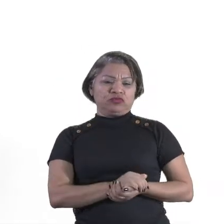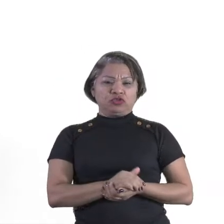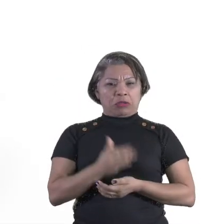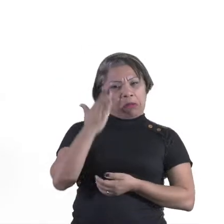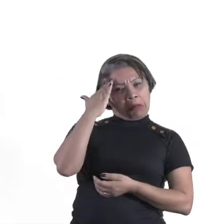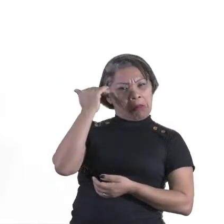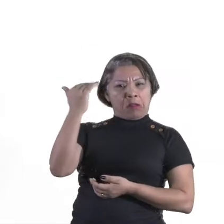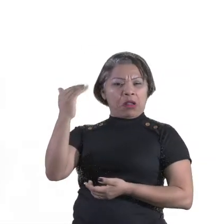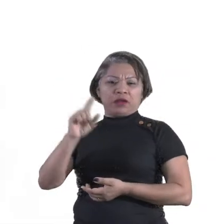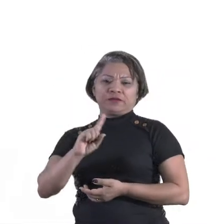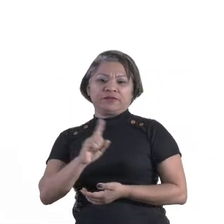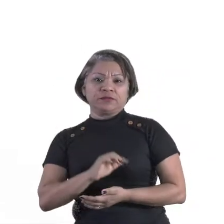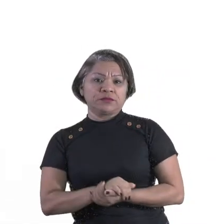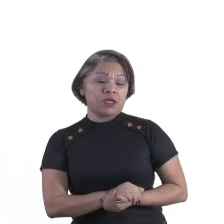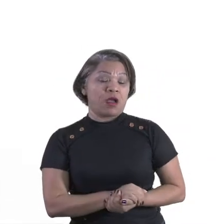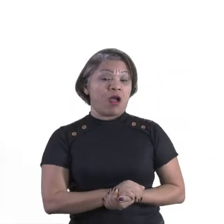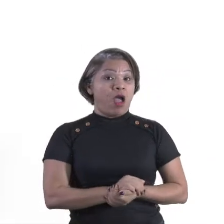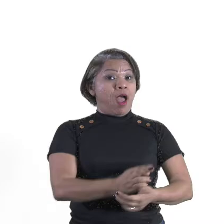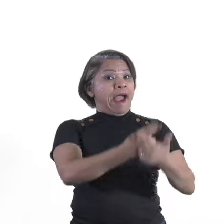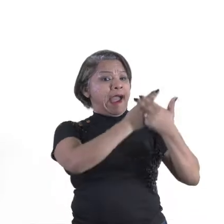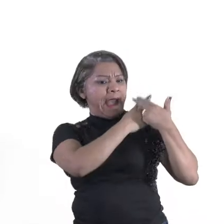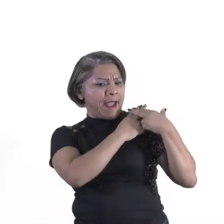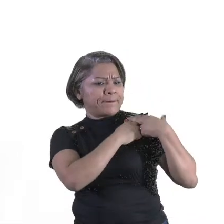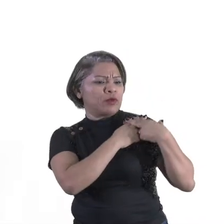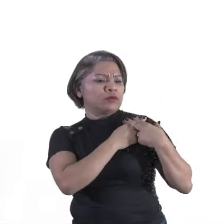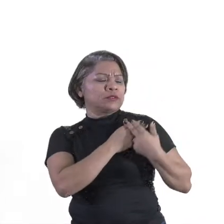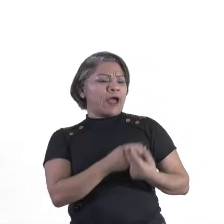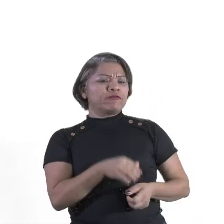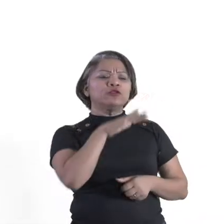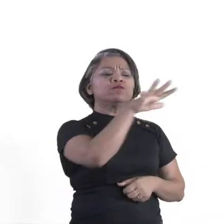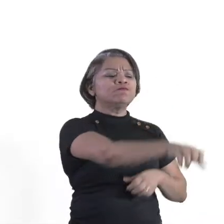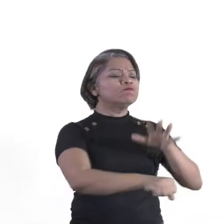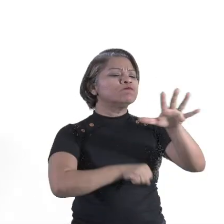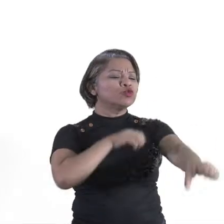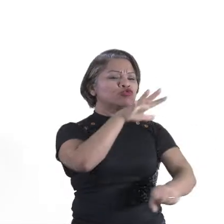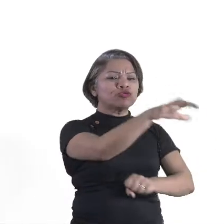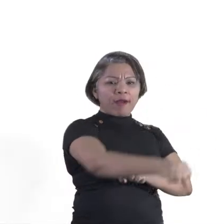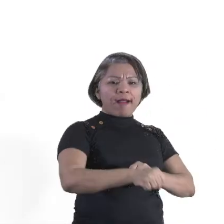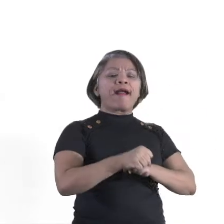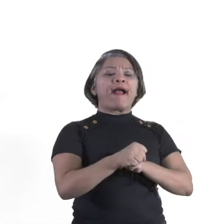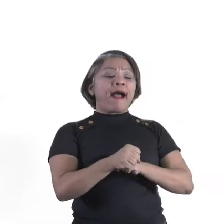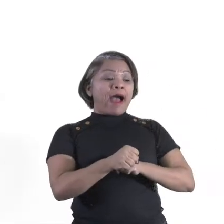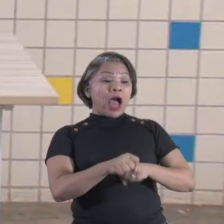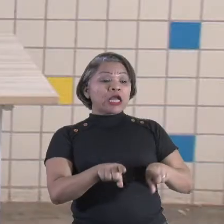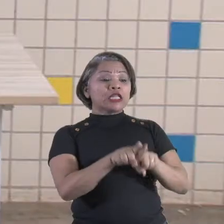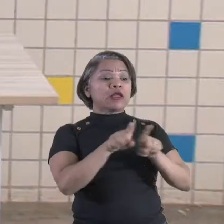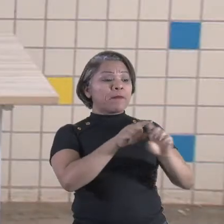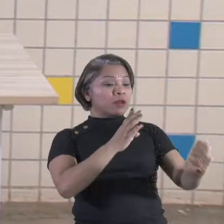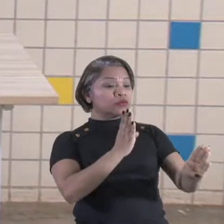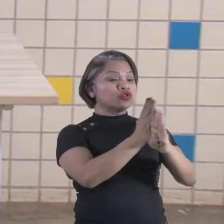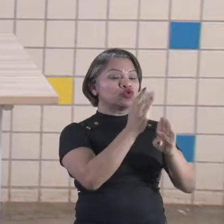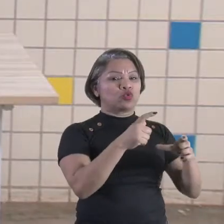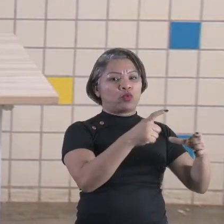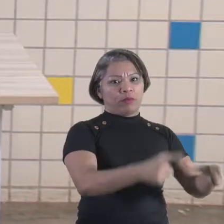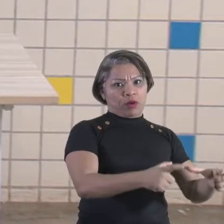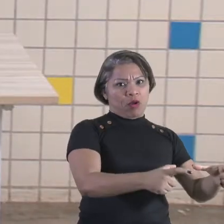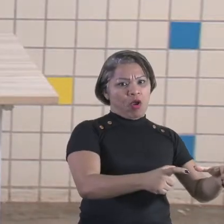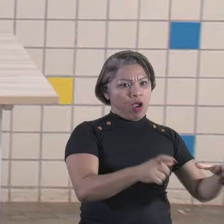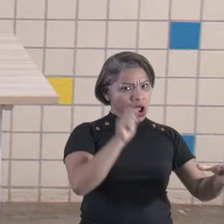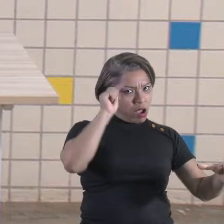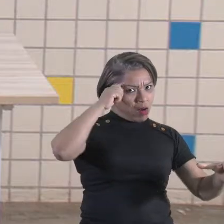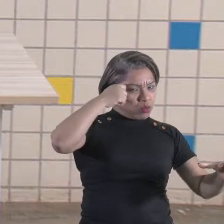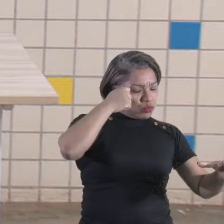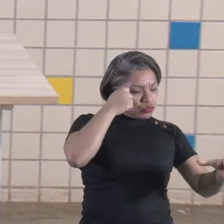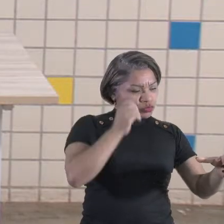os escravos fugitivos e de descobrir o local desses quilombos. Então, essa era a